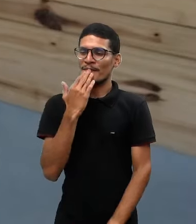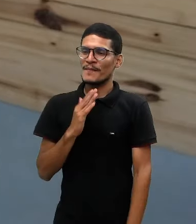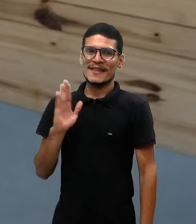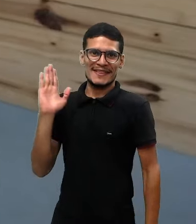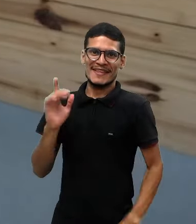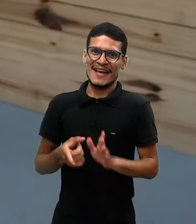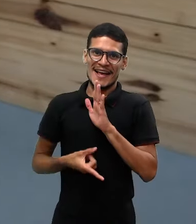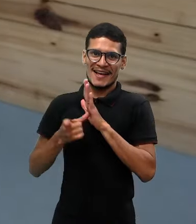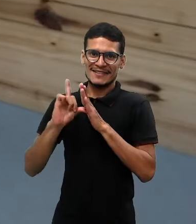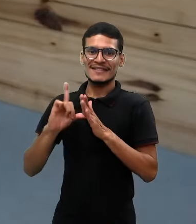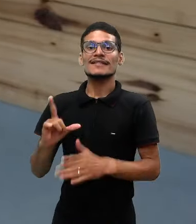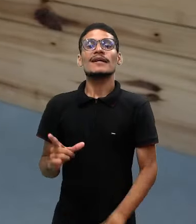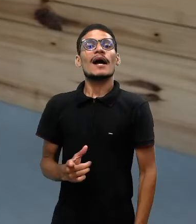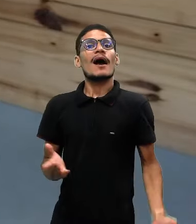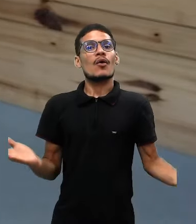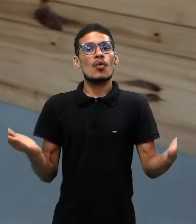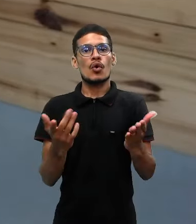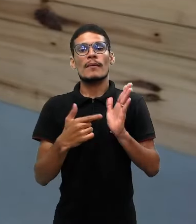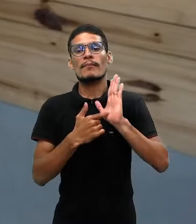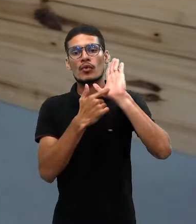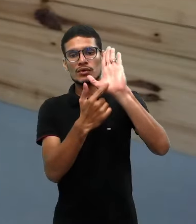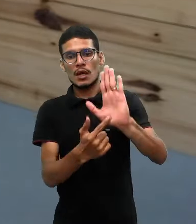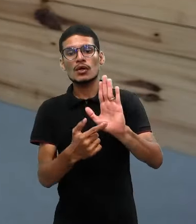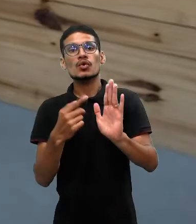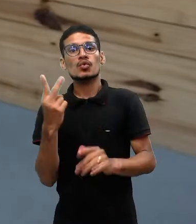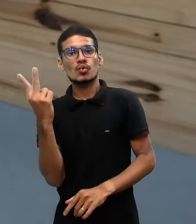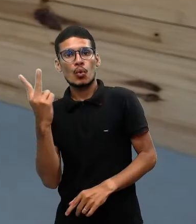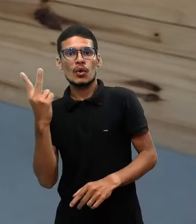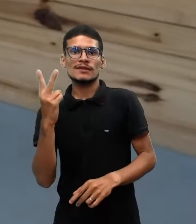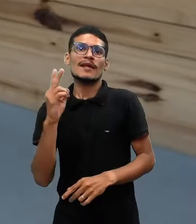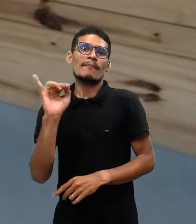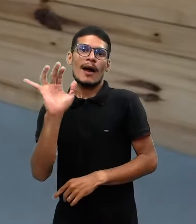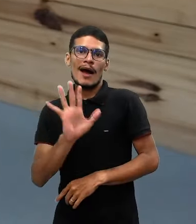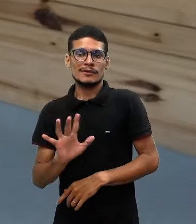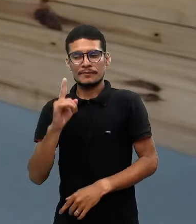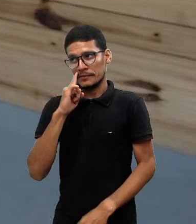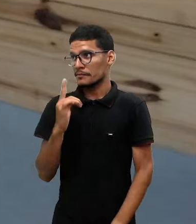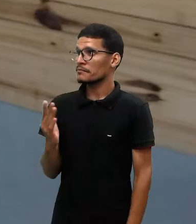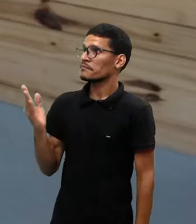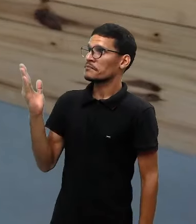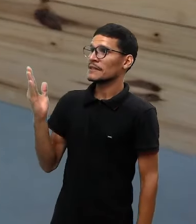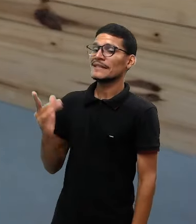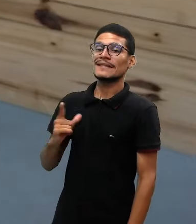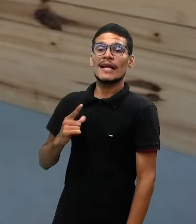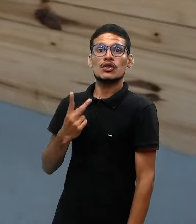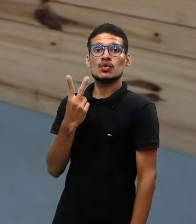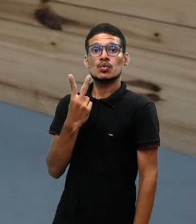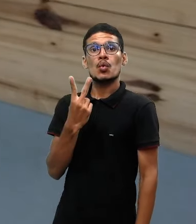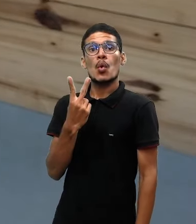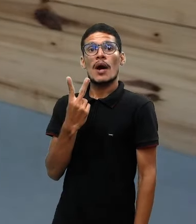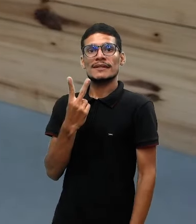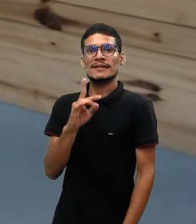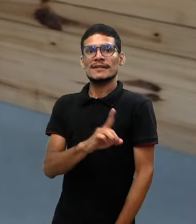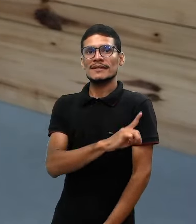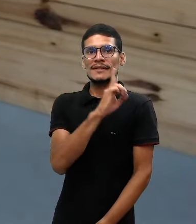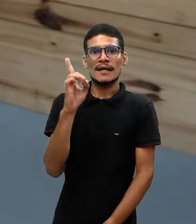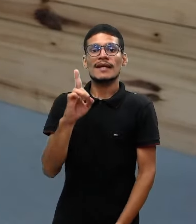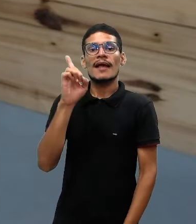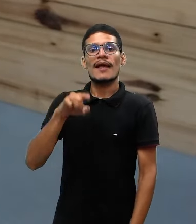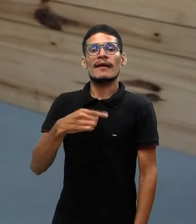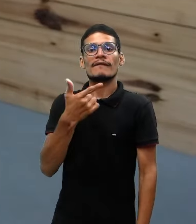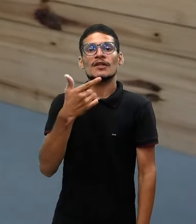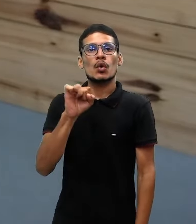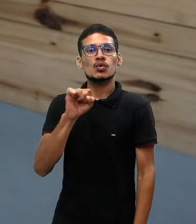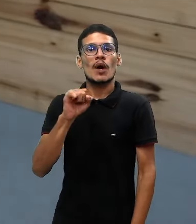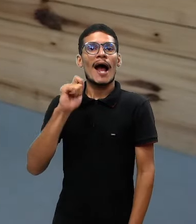anteriormente, aqui a gente traz dois recortes. O primeiro na verdade, são duas datas, tá? A primeira, a de 28 de abril,